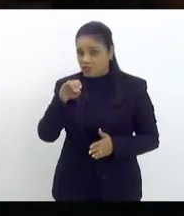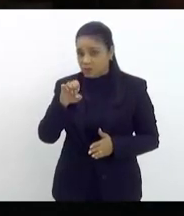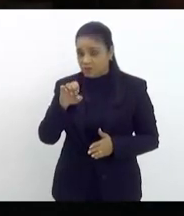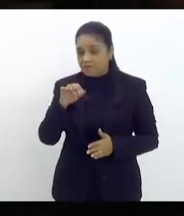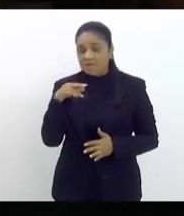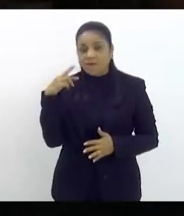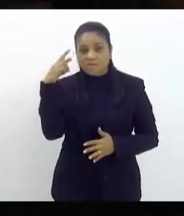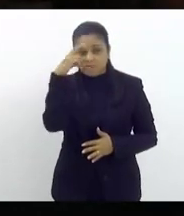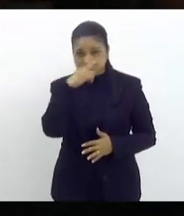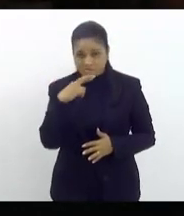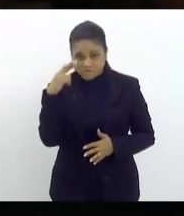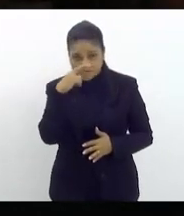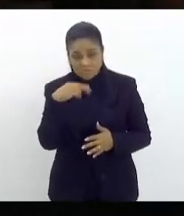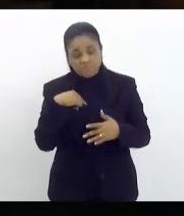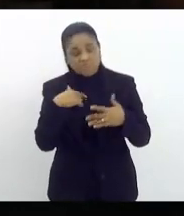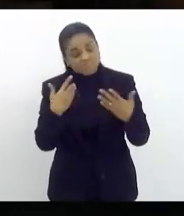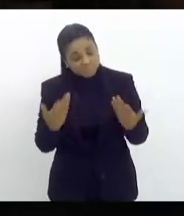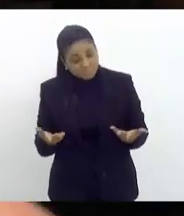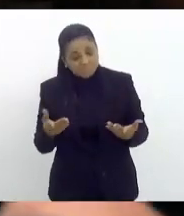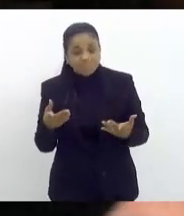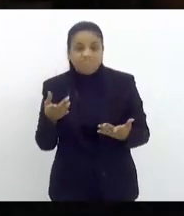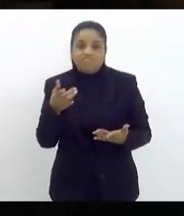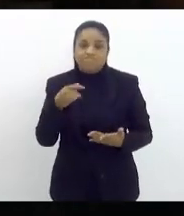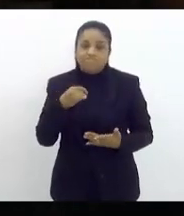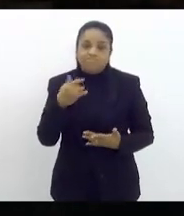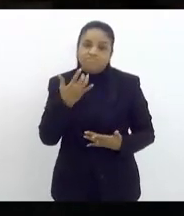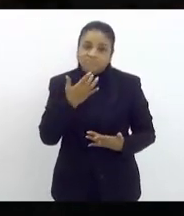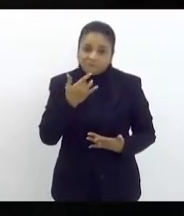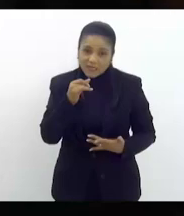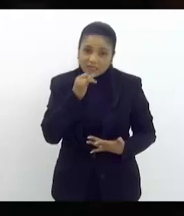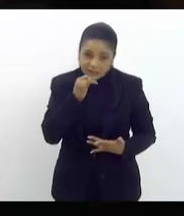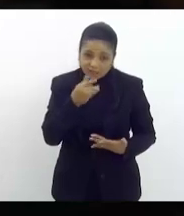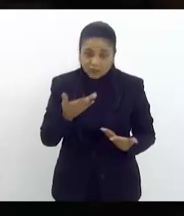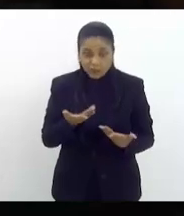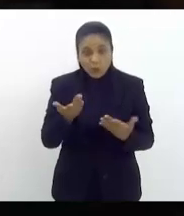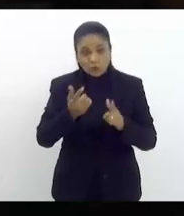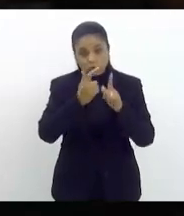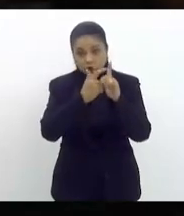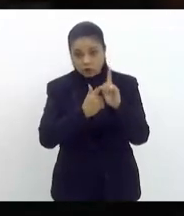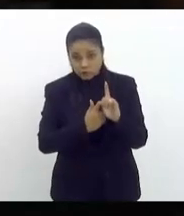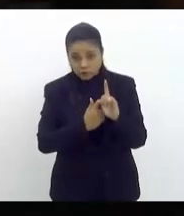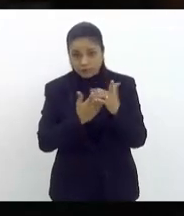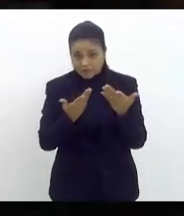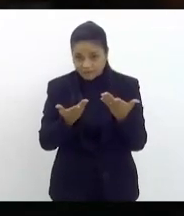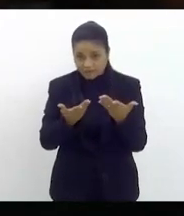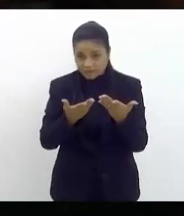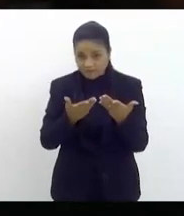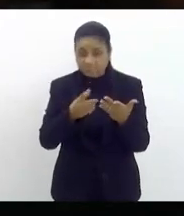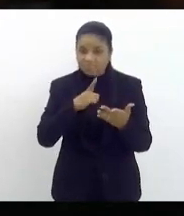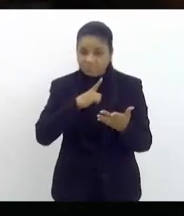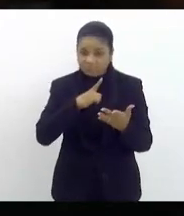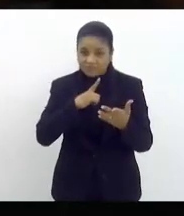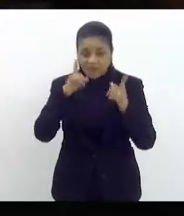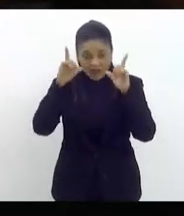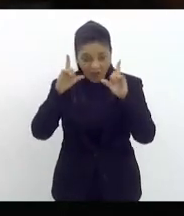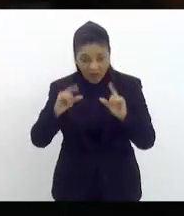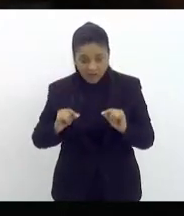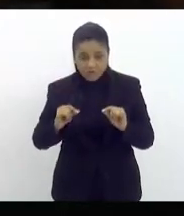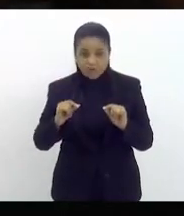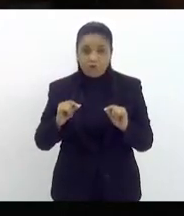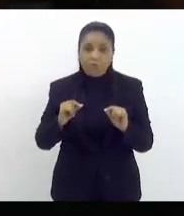elementar, desde a suspensão de uma dívida, que hoje, obviamente, gera alívio para o devedor,